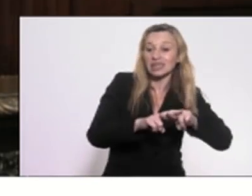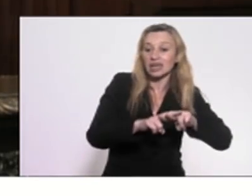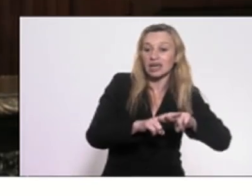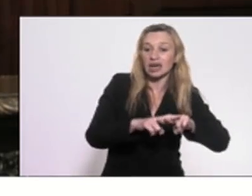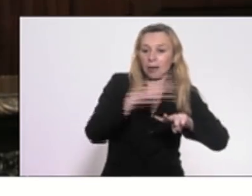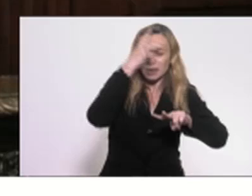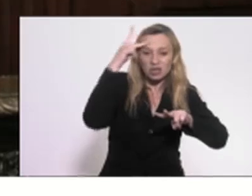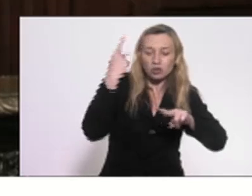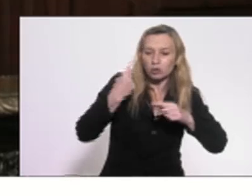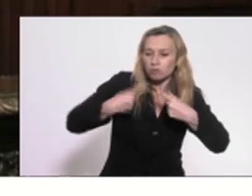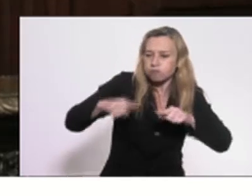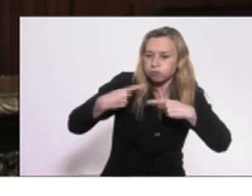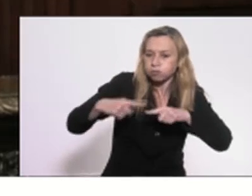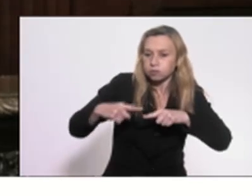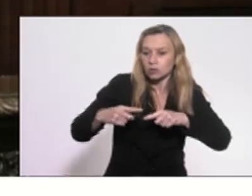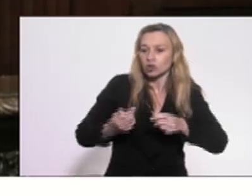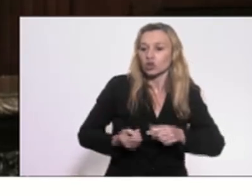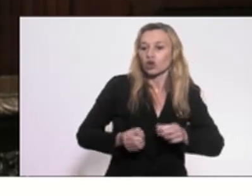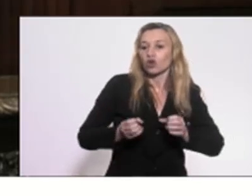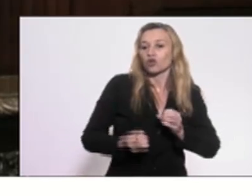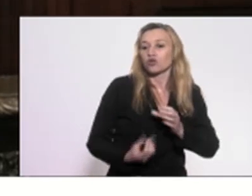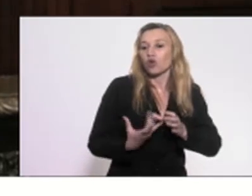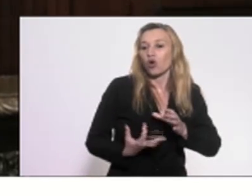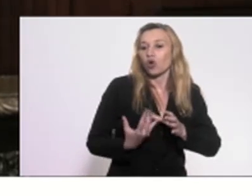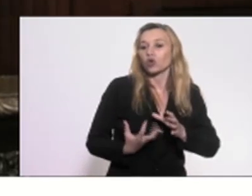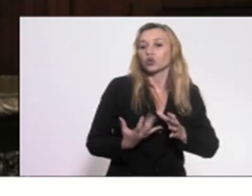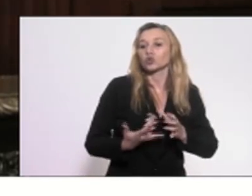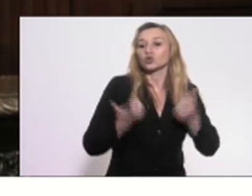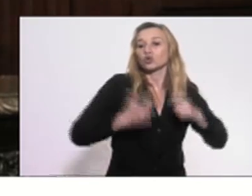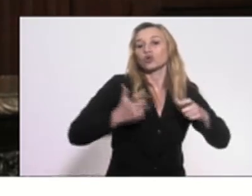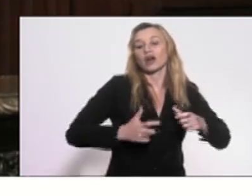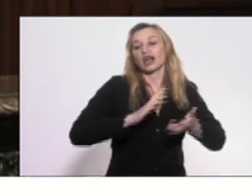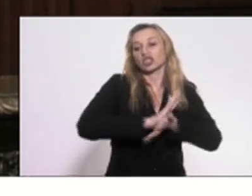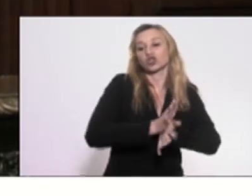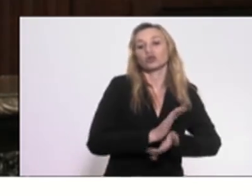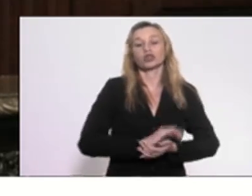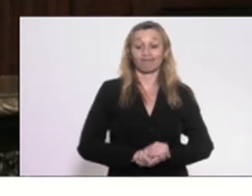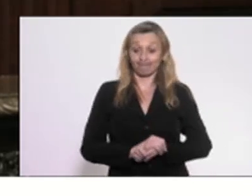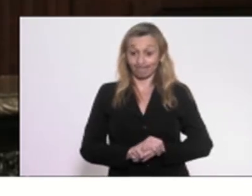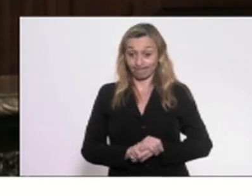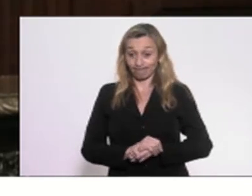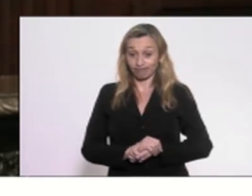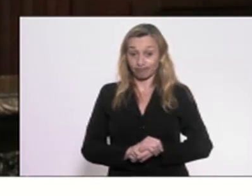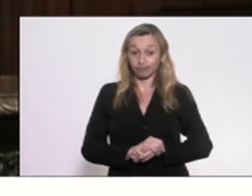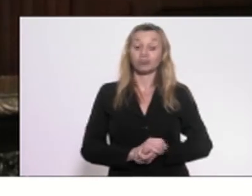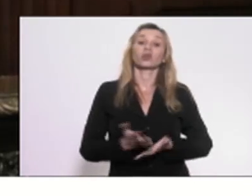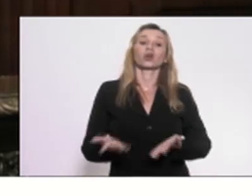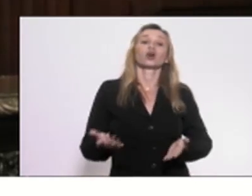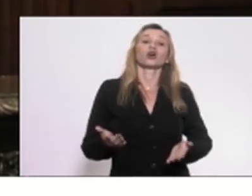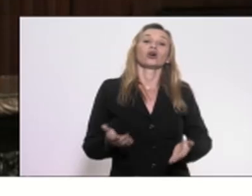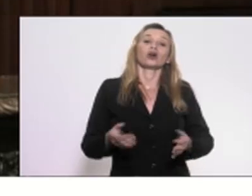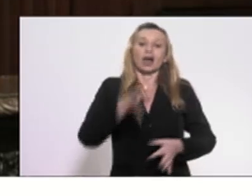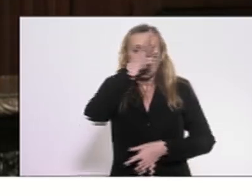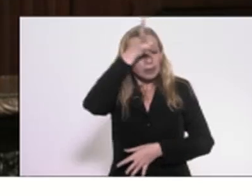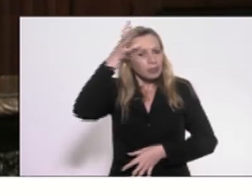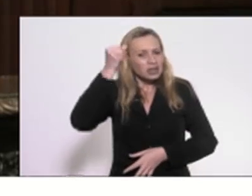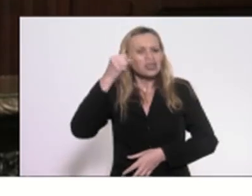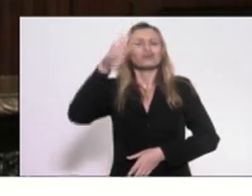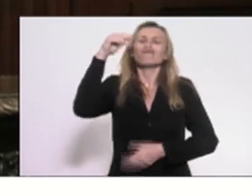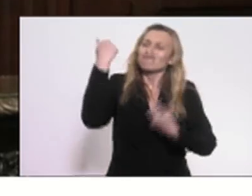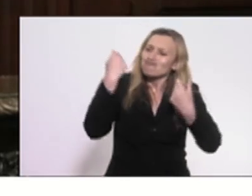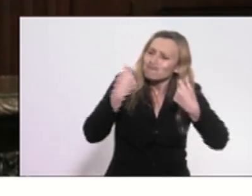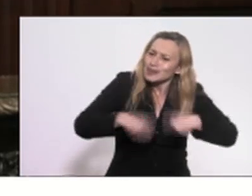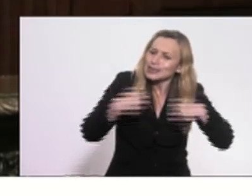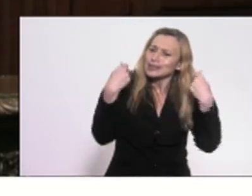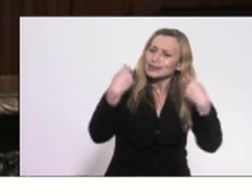estão promovendo aquele desastre ecológico. Então, a questão amazônica